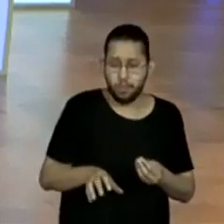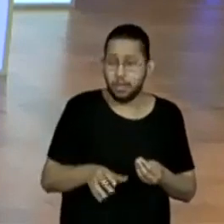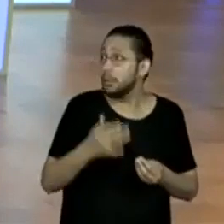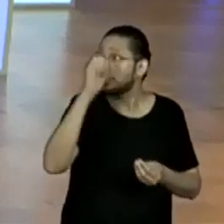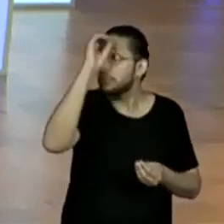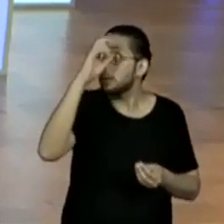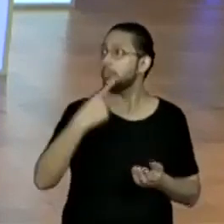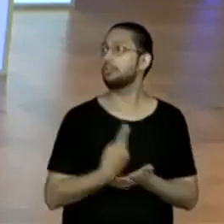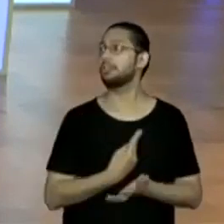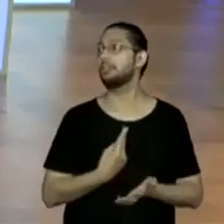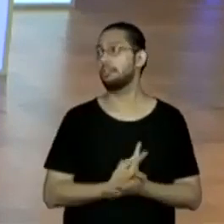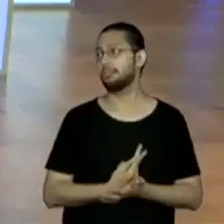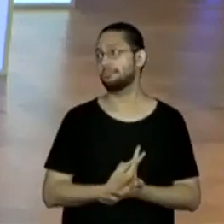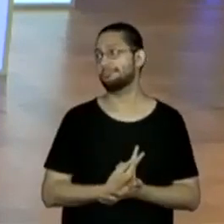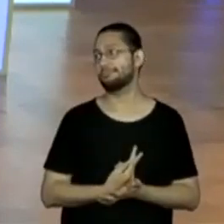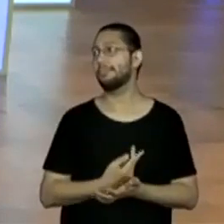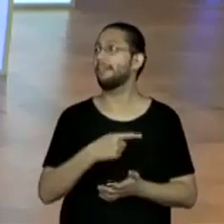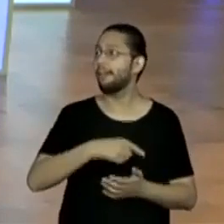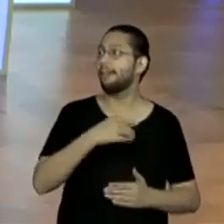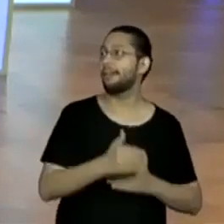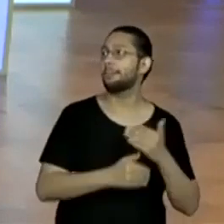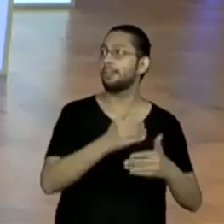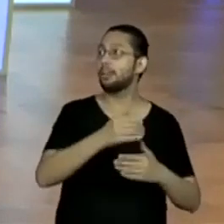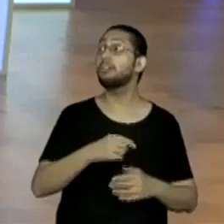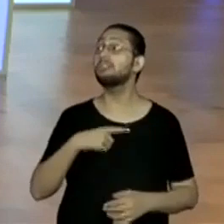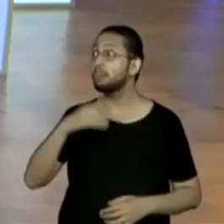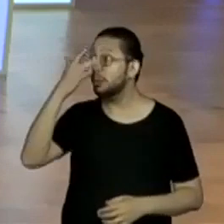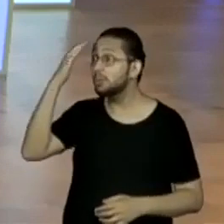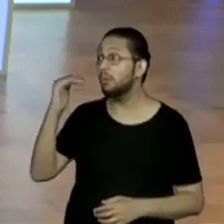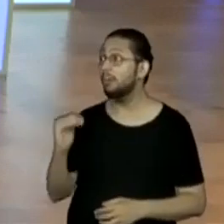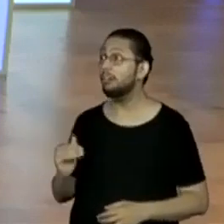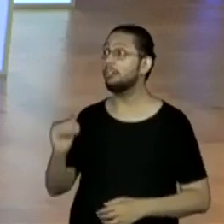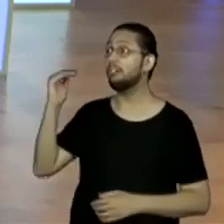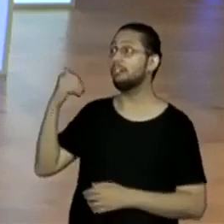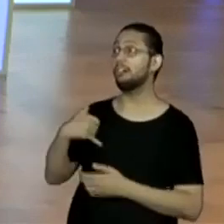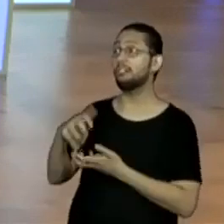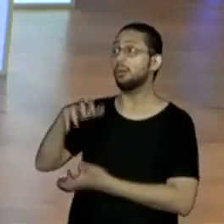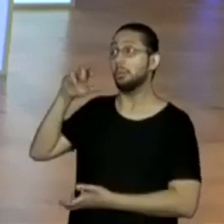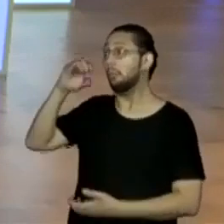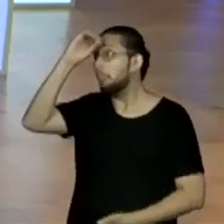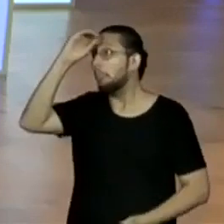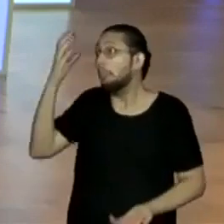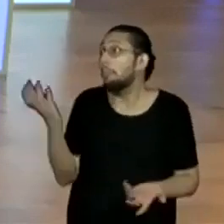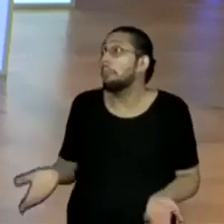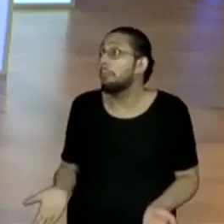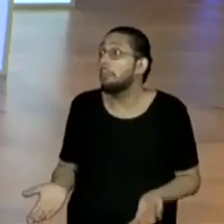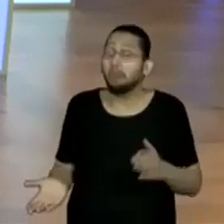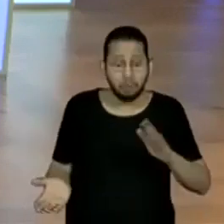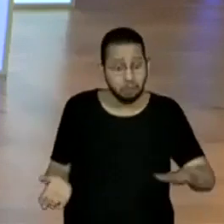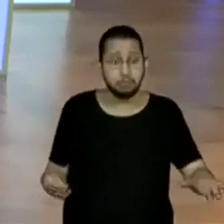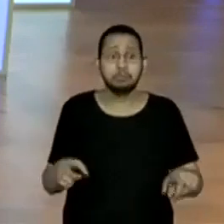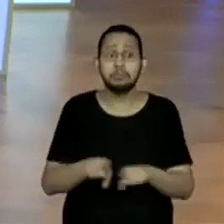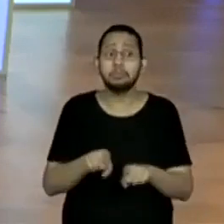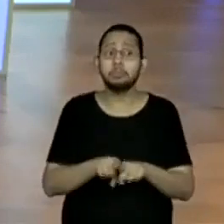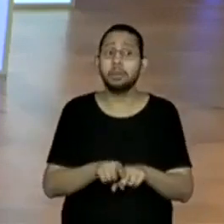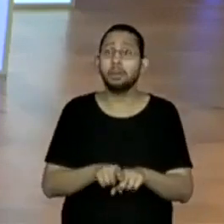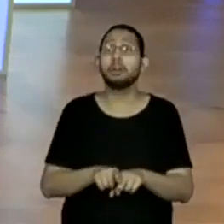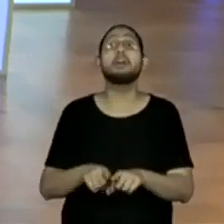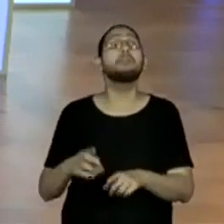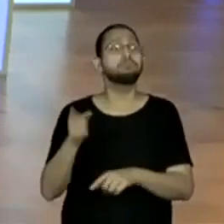aprendizado. Quantos adultos também não sabem que não podem poluir o rio? Imagina uma criança. Então, cabe a